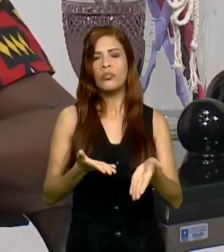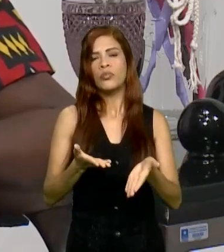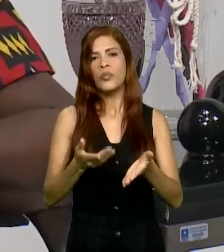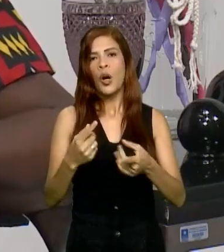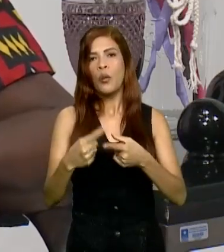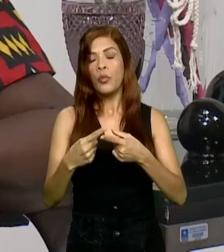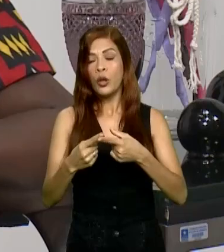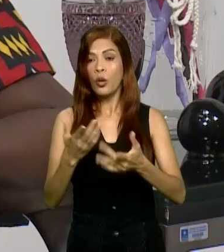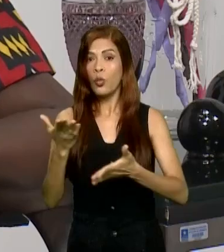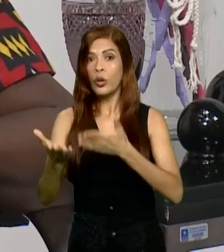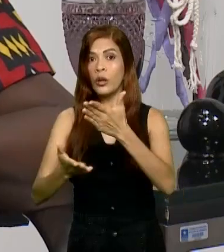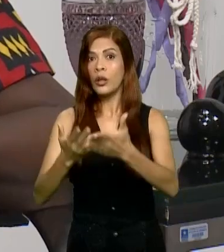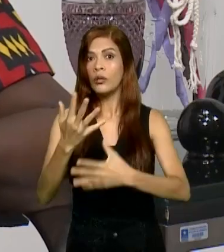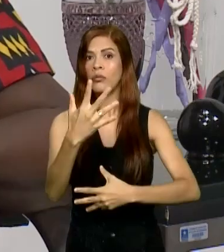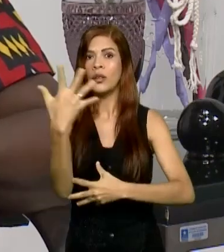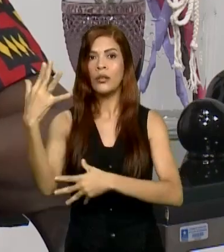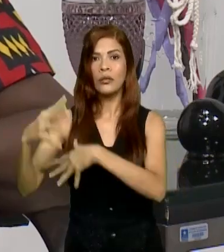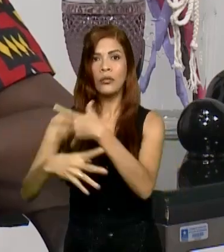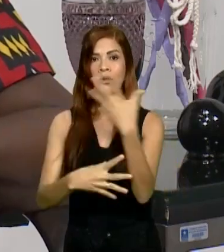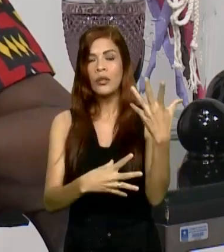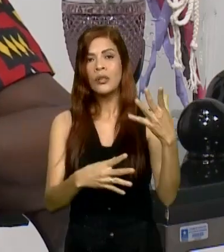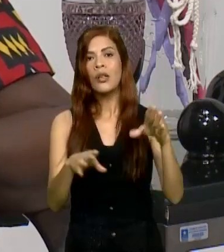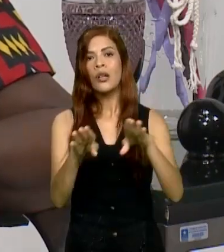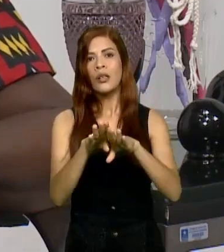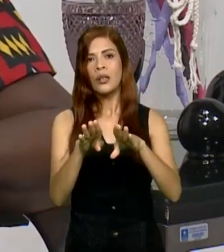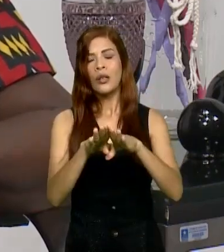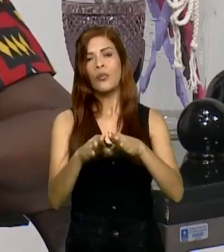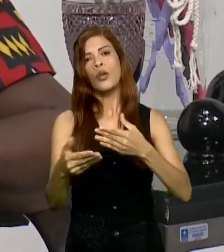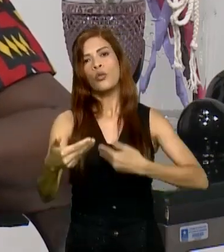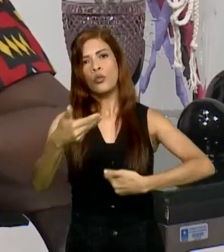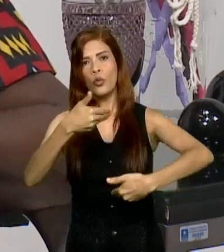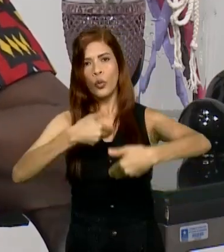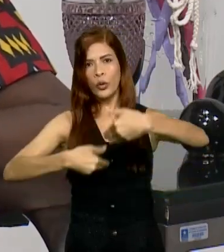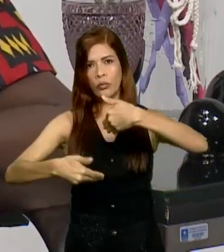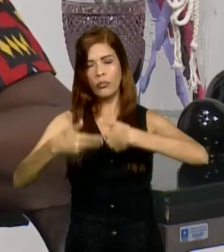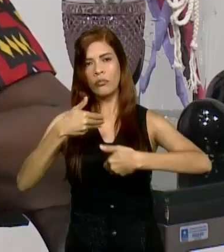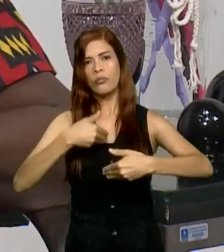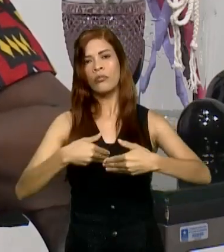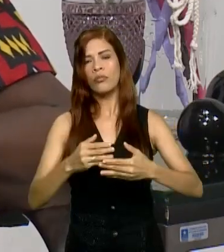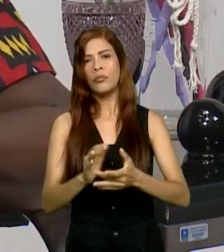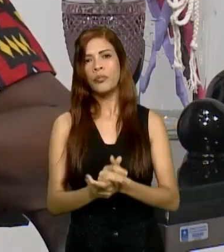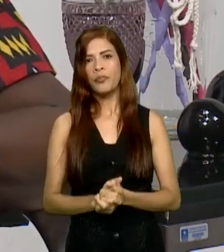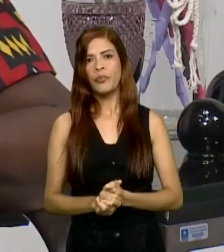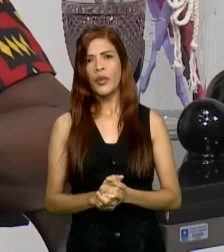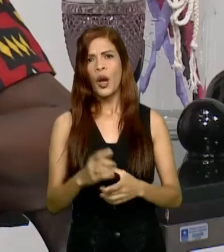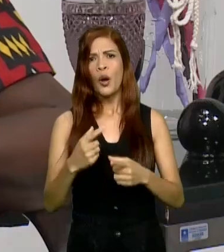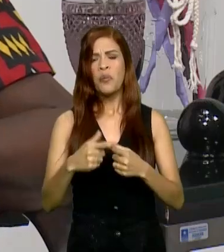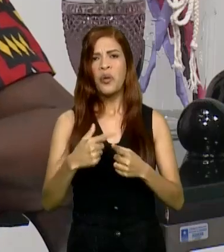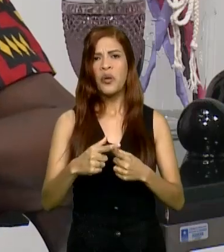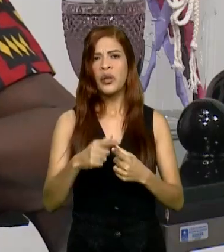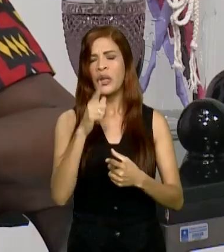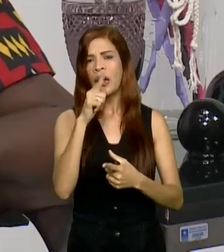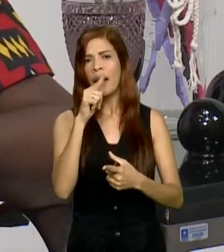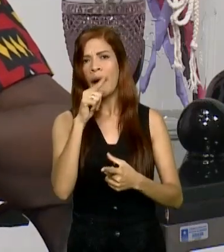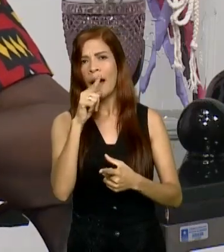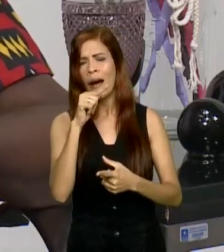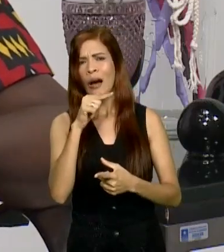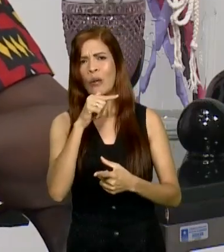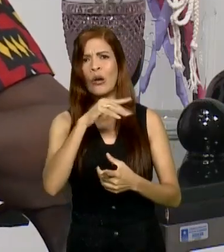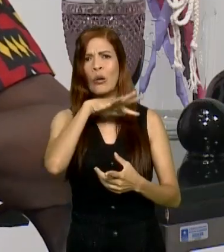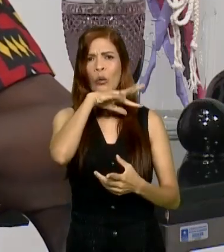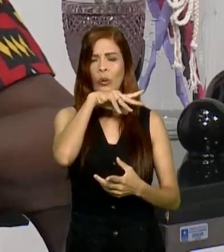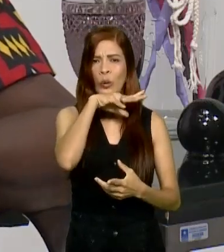nós. Porque quando a água está comprometida, nós também vai comprometer a nossa saúde. Se você não tem